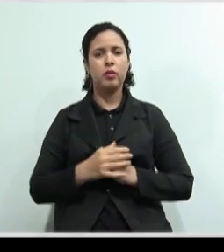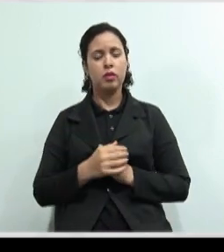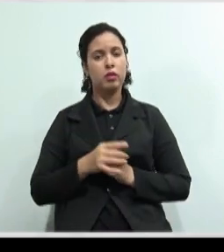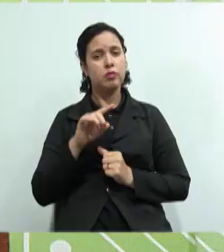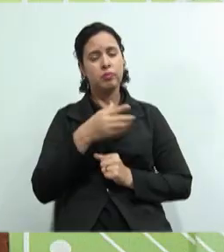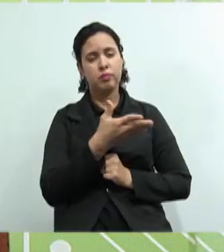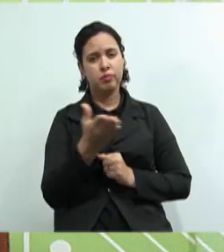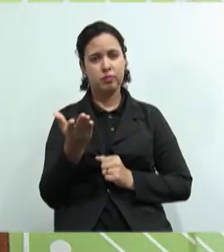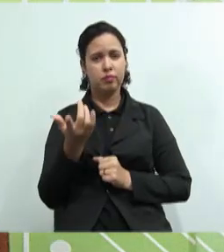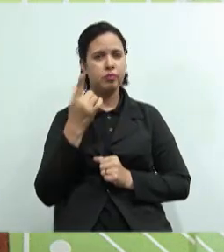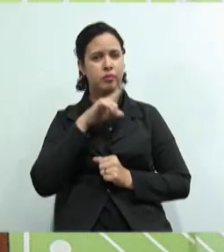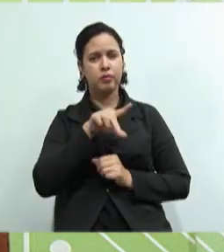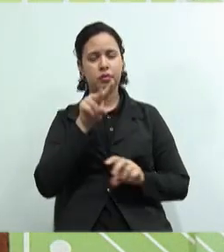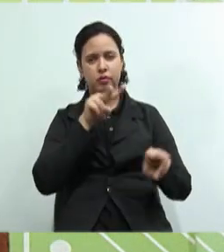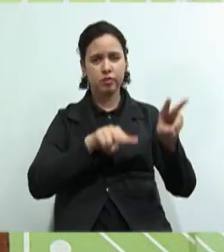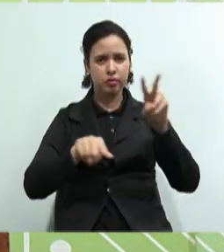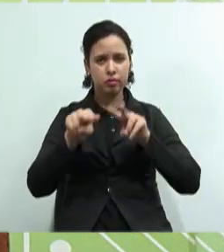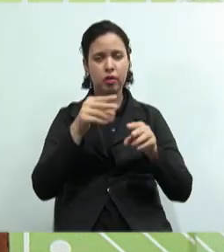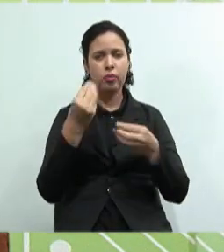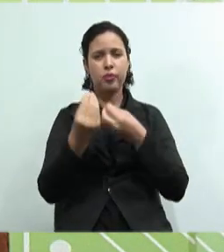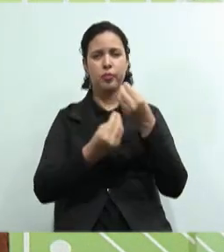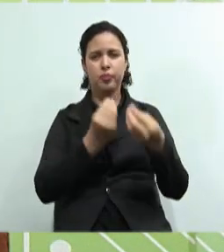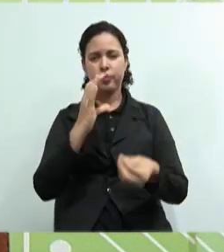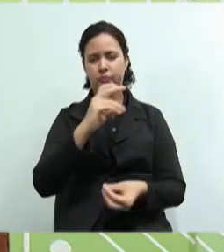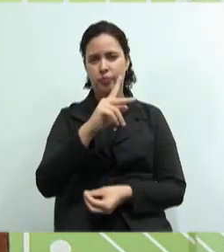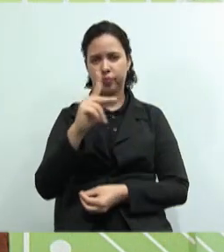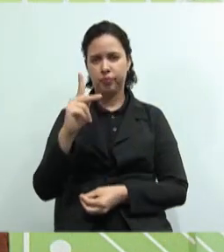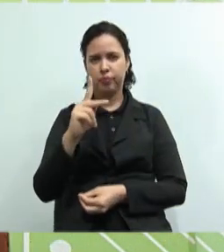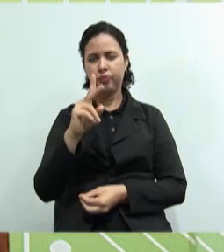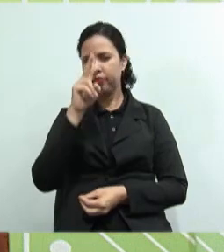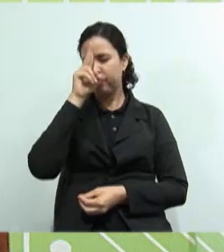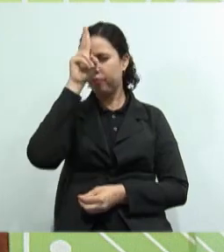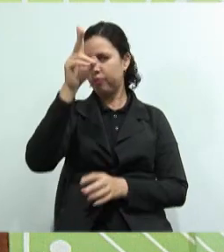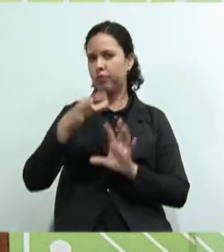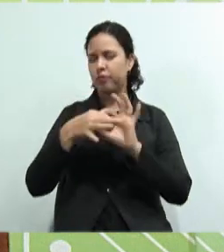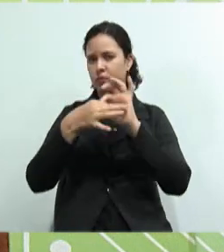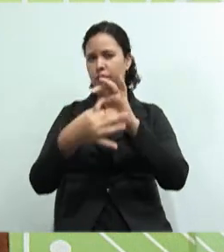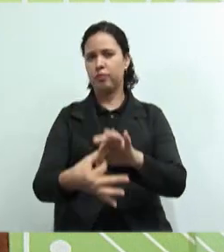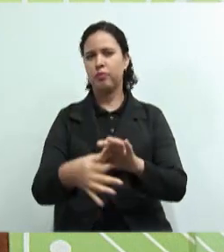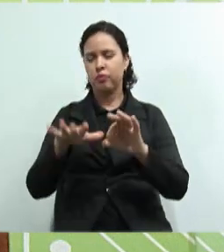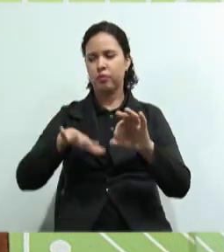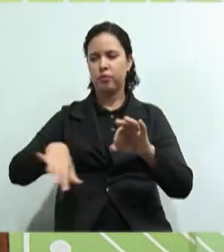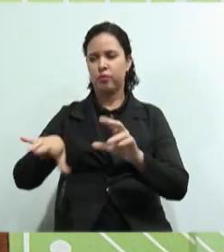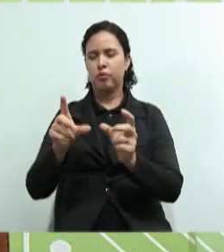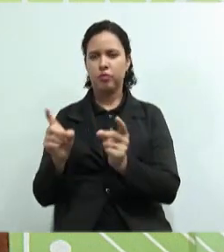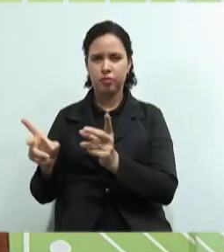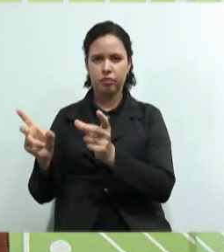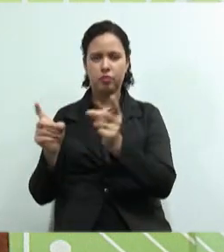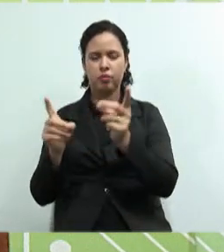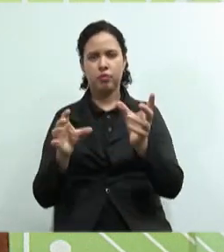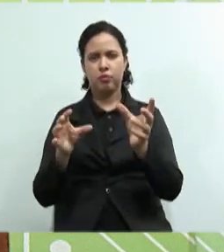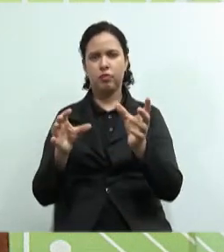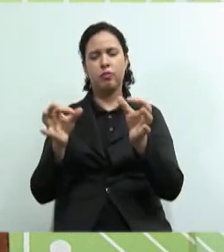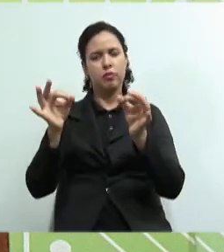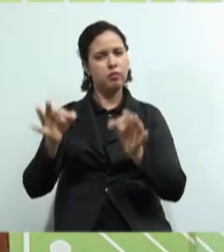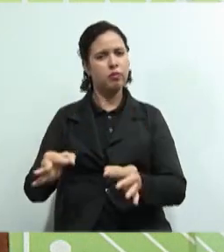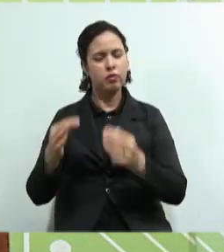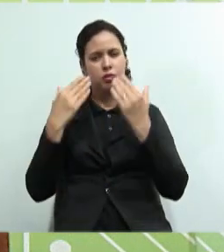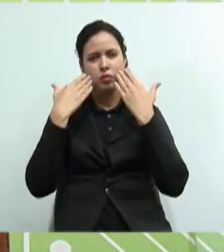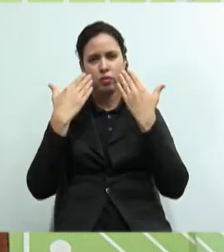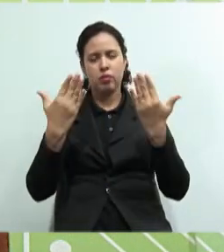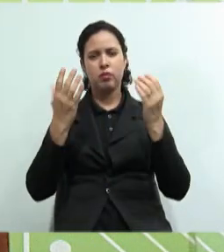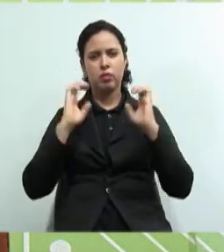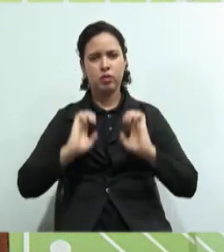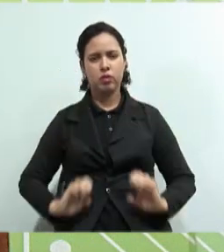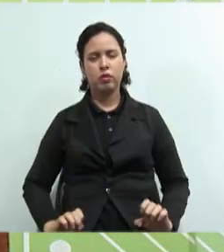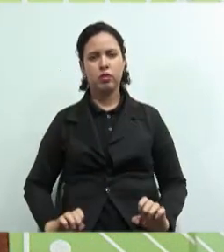as cooperativas estão fortemente ligadas a essa visão de um comércio mais justo, mais ético? A cooperativa é uma união